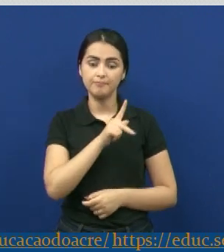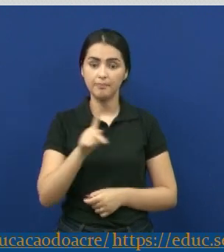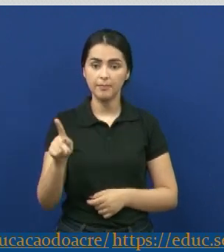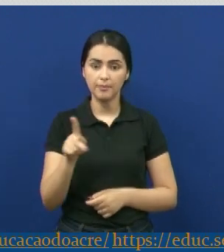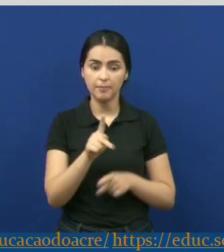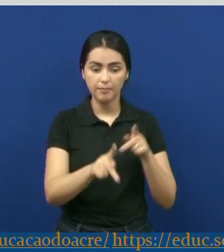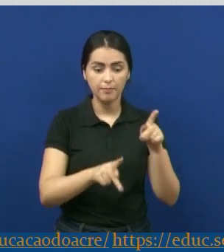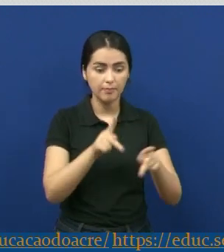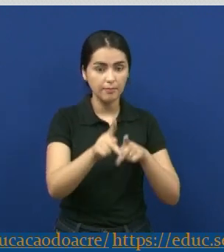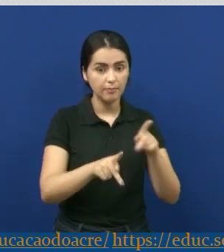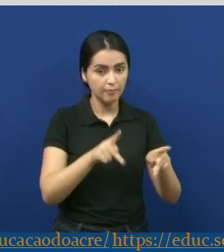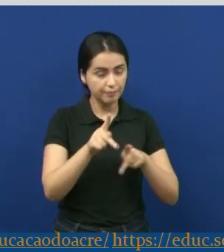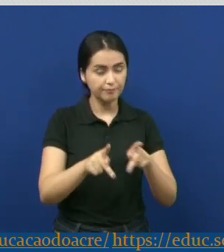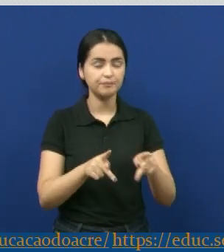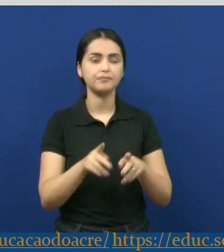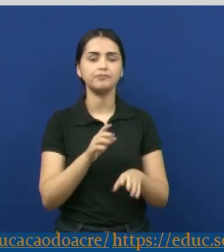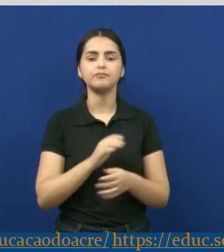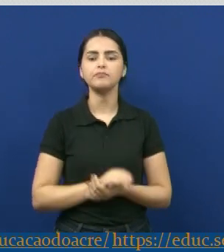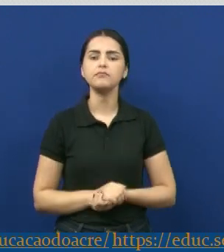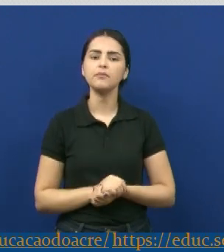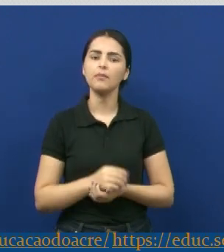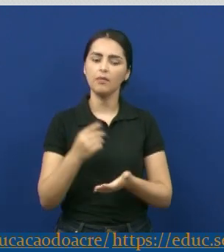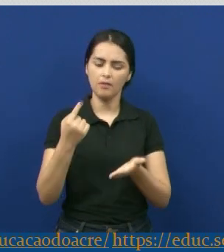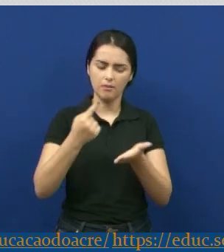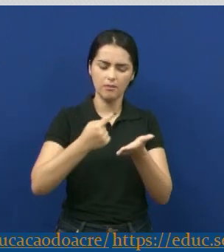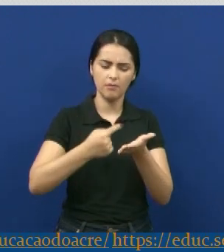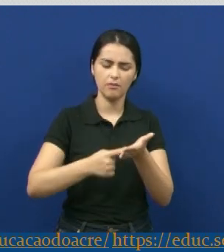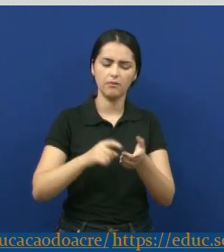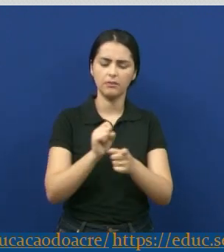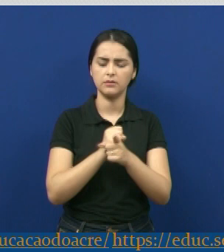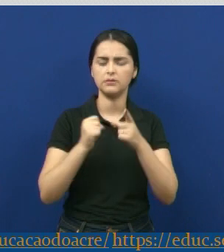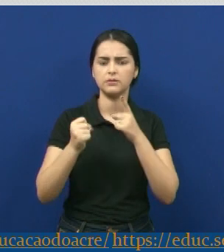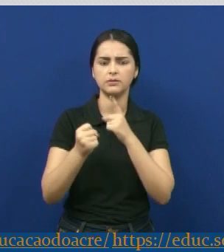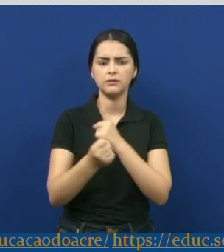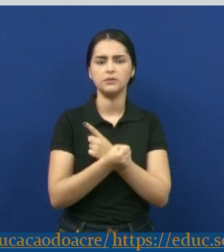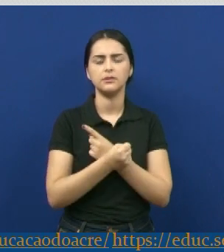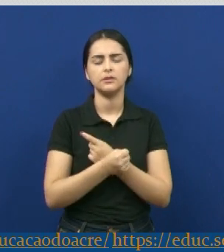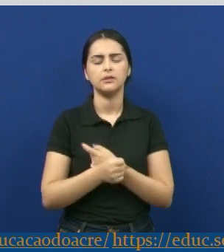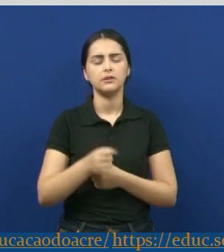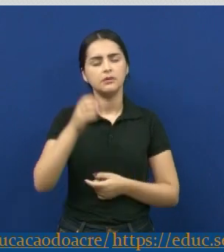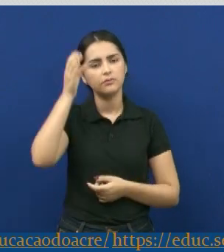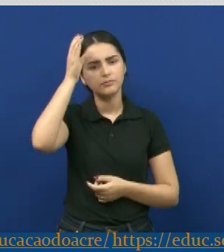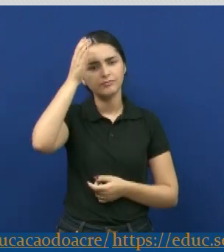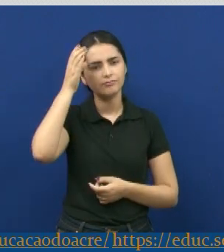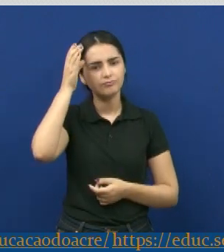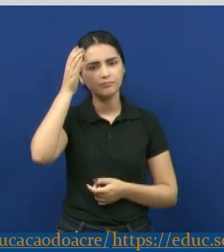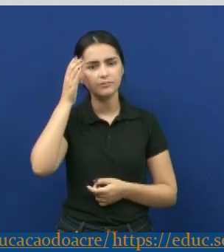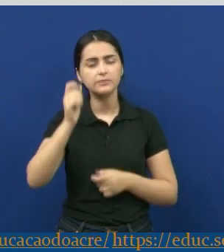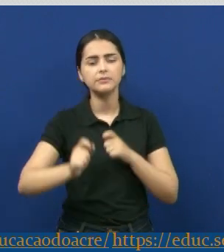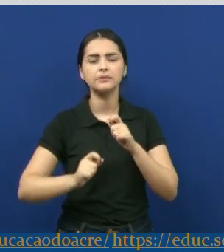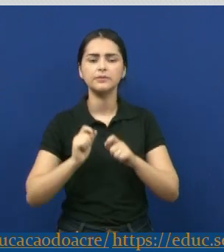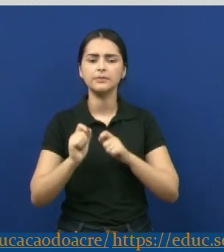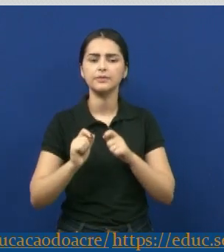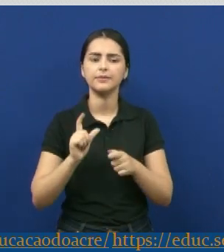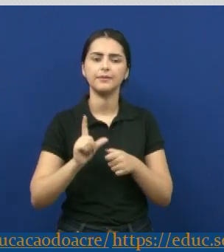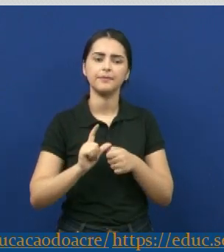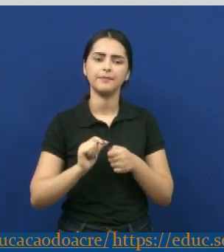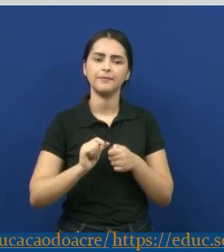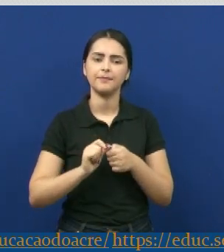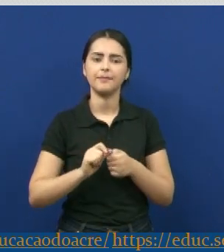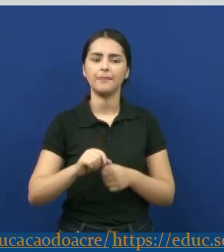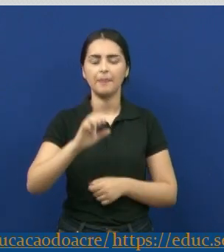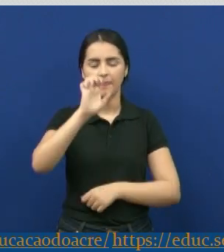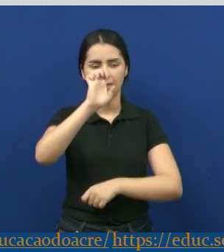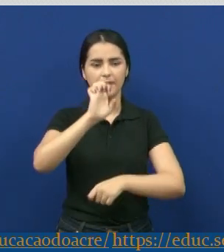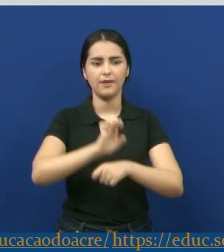E no contrato social ou a teoria contratualista, nós vamos ter o quê? O estado de